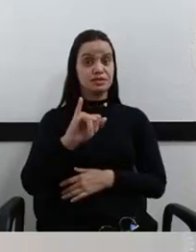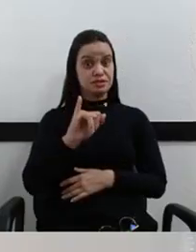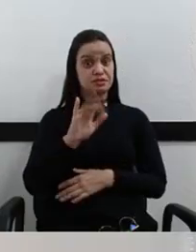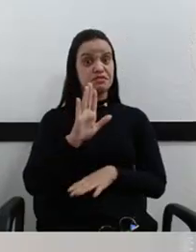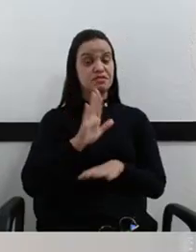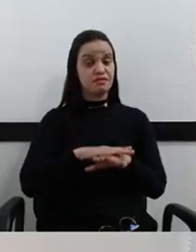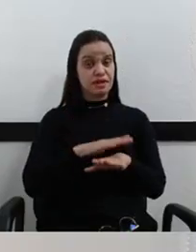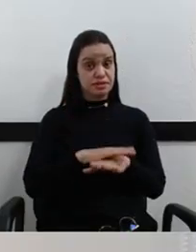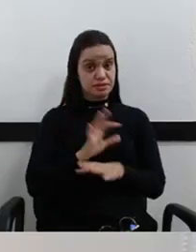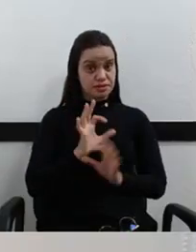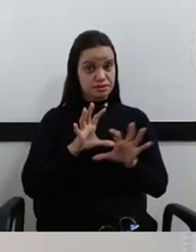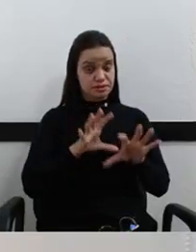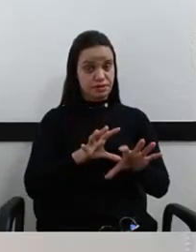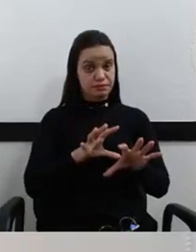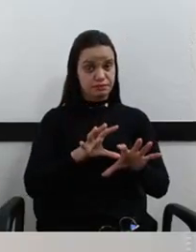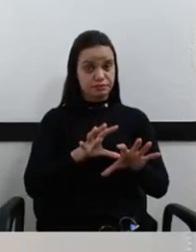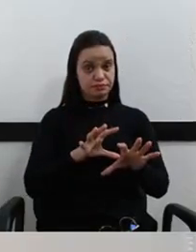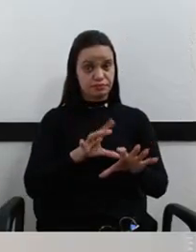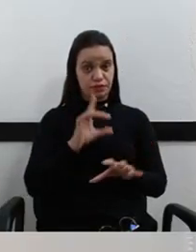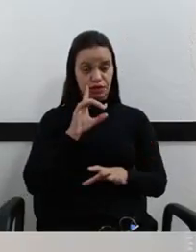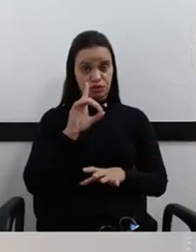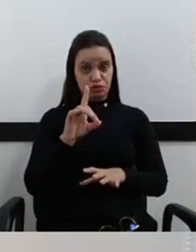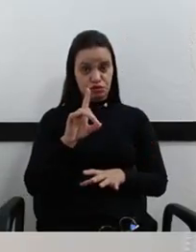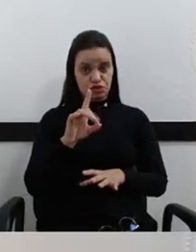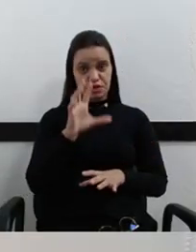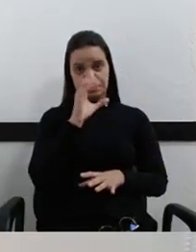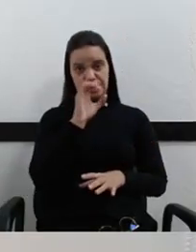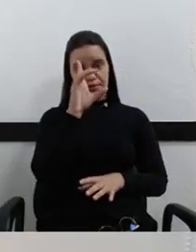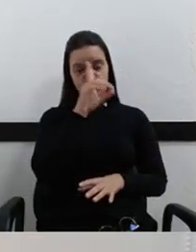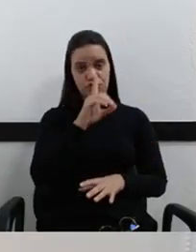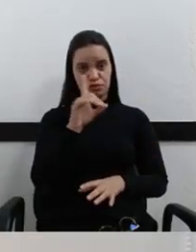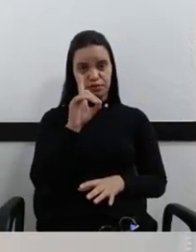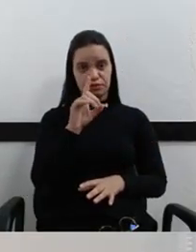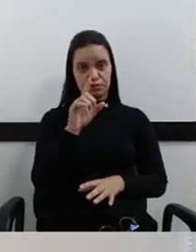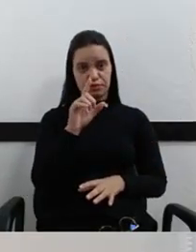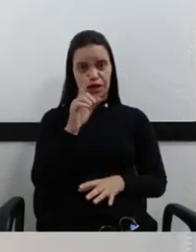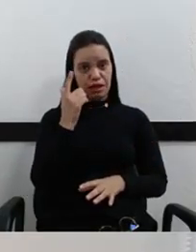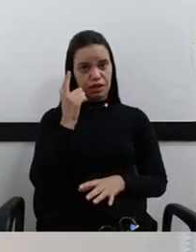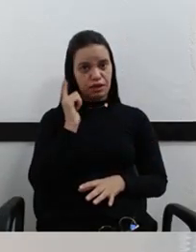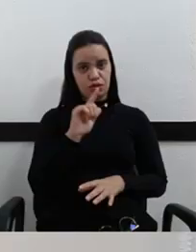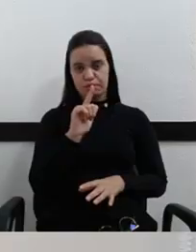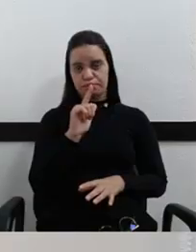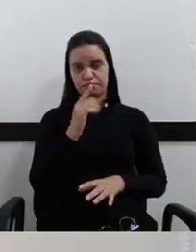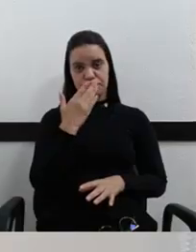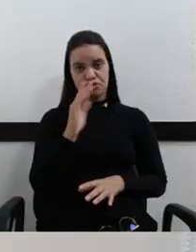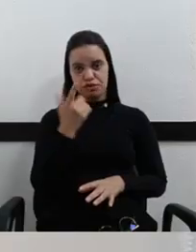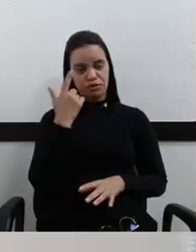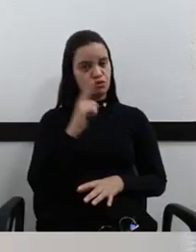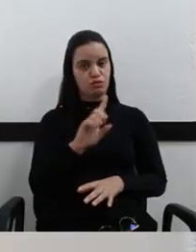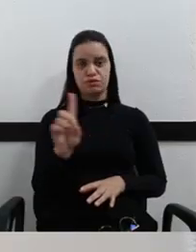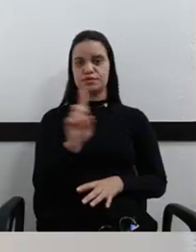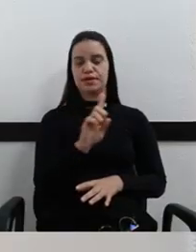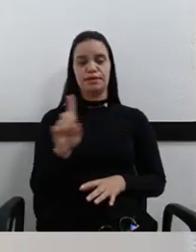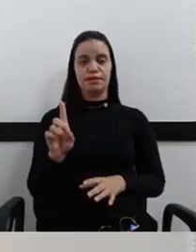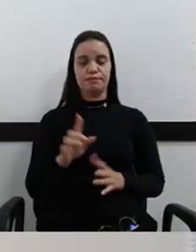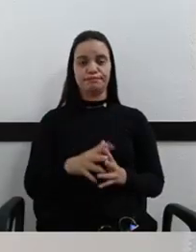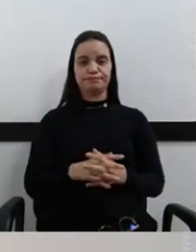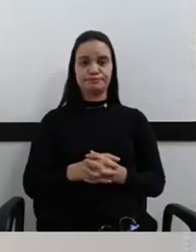ela faz, nos dias que não são úteis, ela não consegue pedir, porque não dá para o